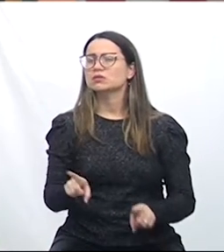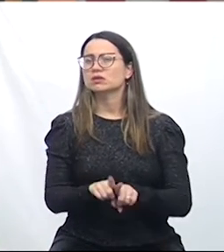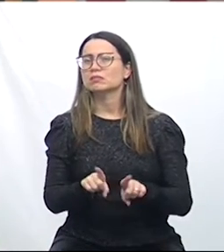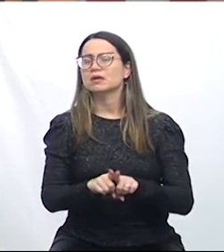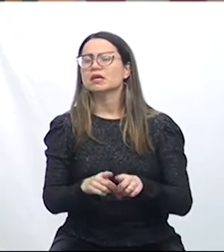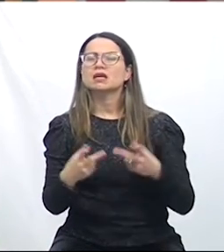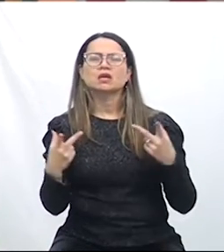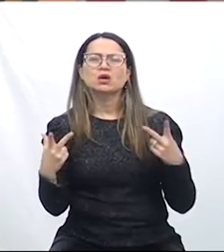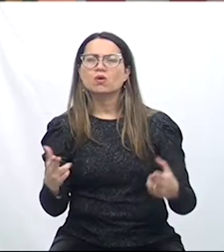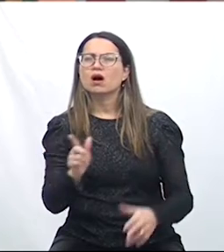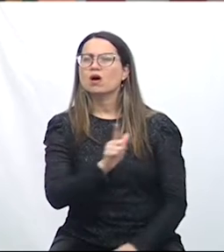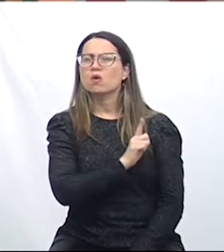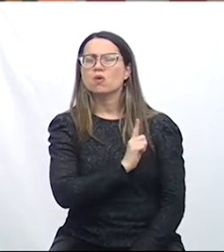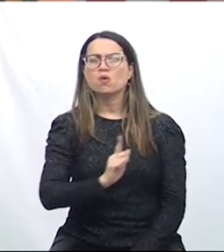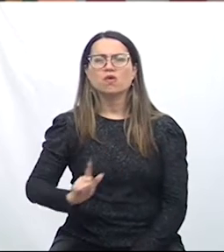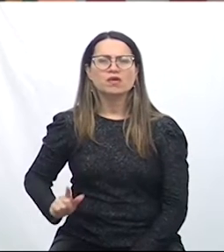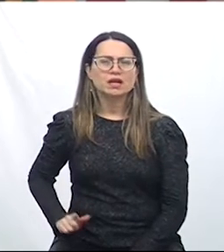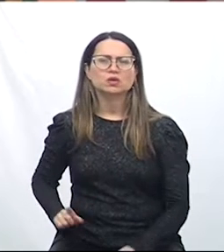o governo